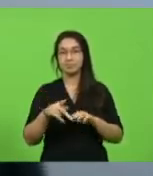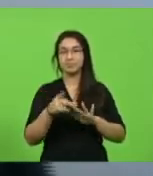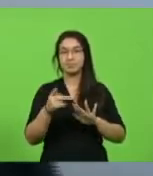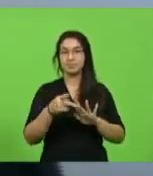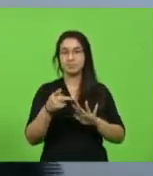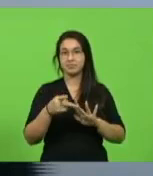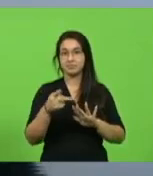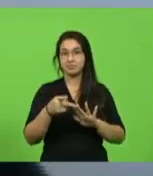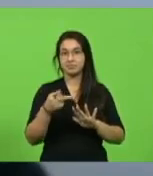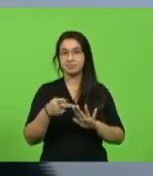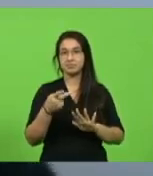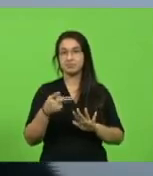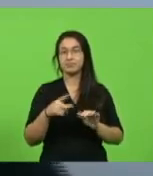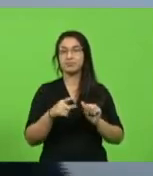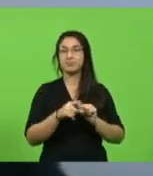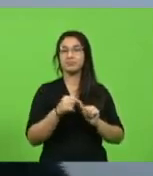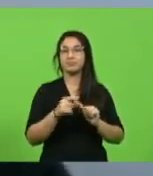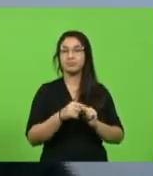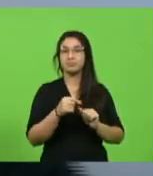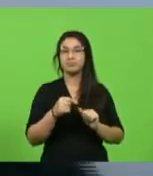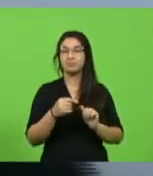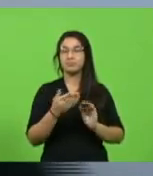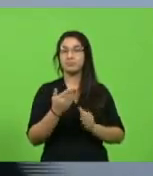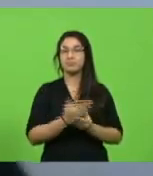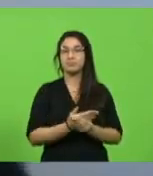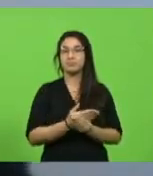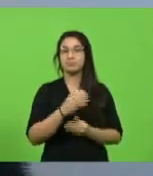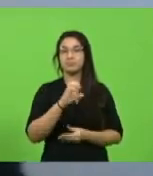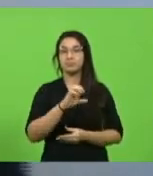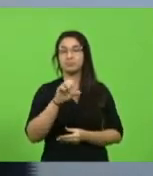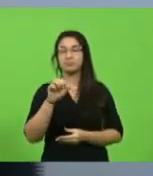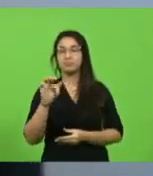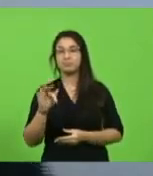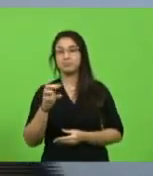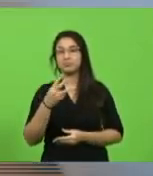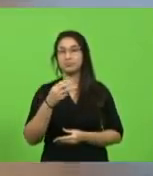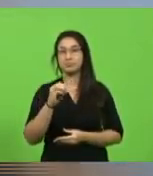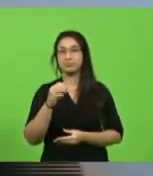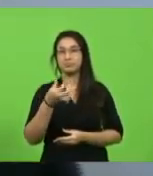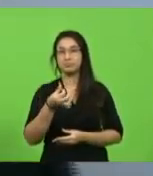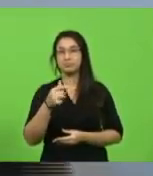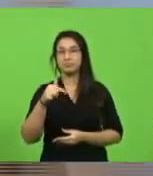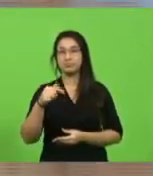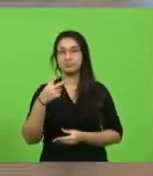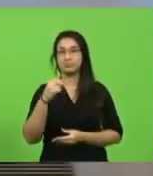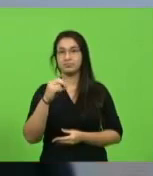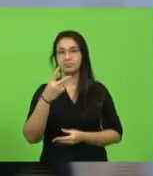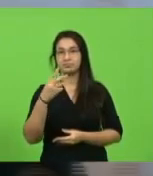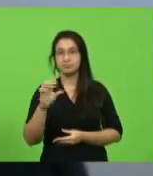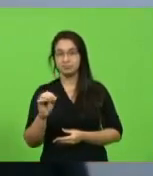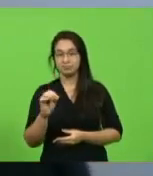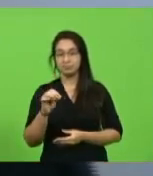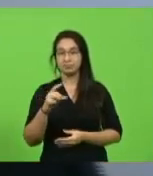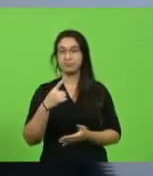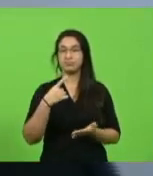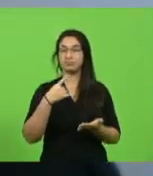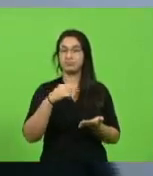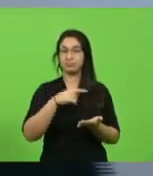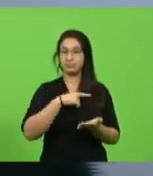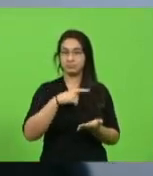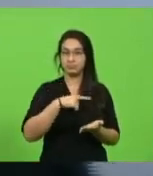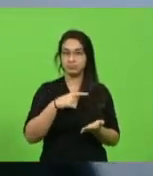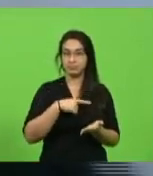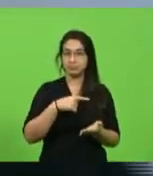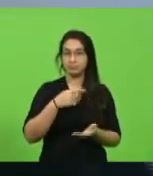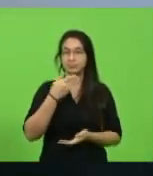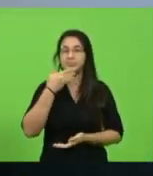depende dos autos do processo CEF 3067-2020, em que consta a solicitação de remanejamento